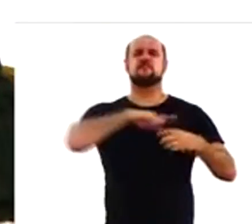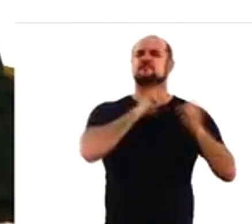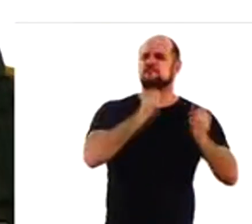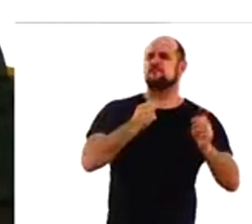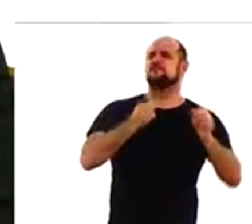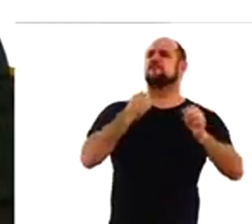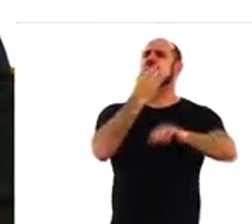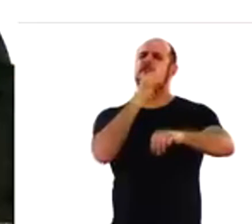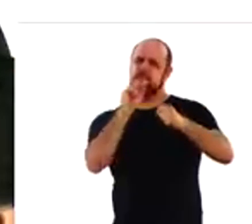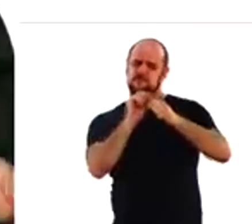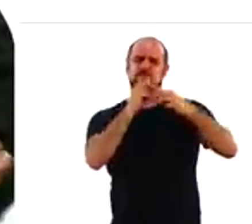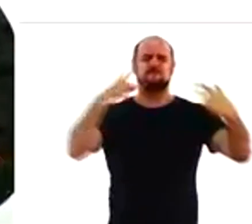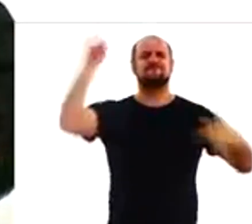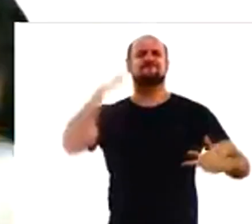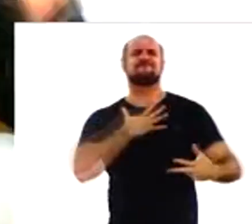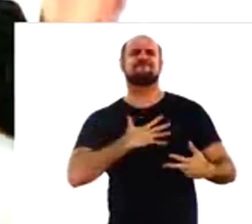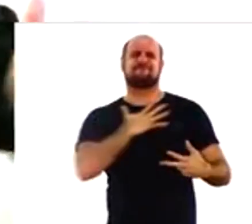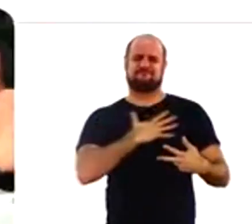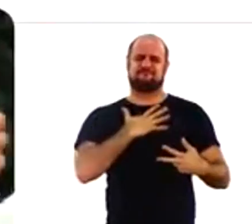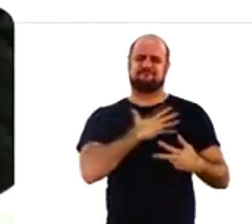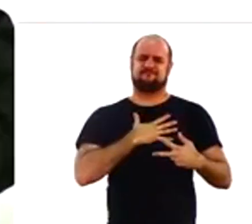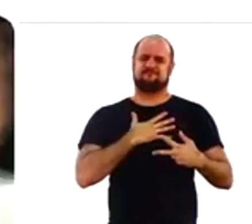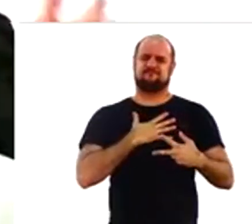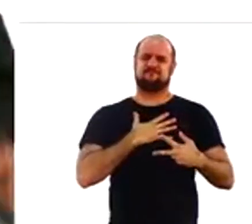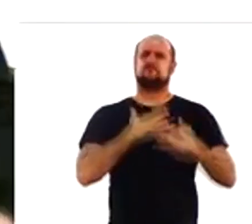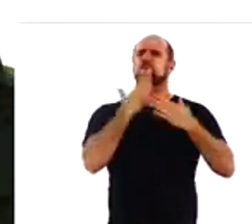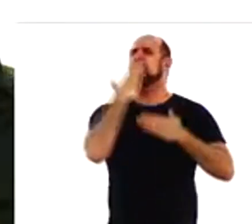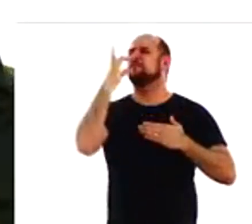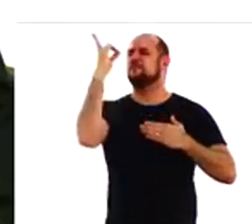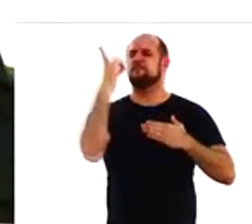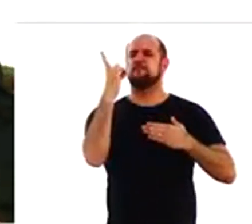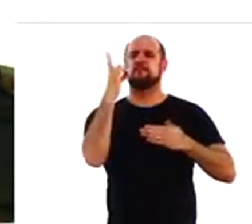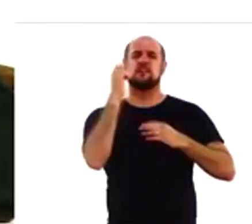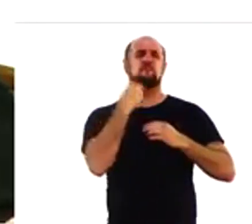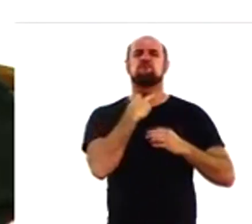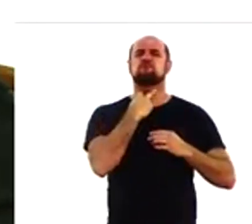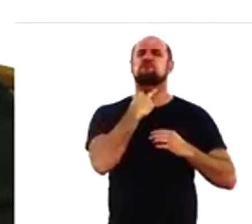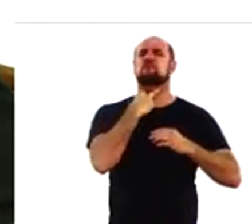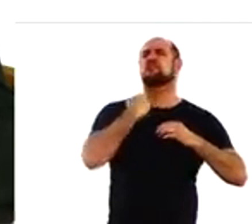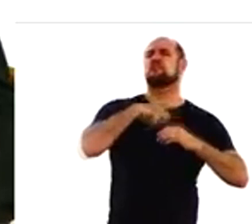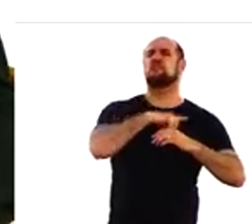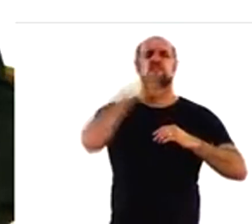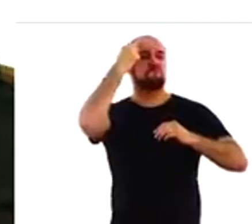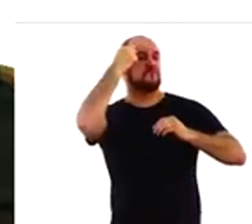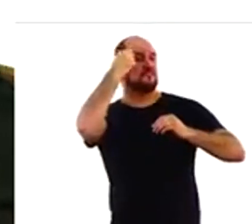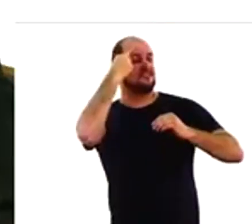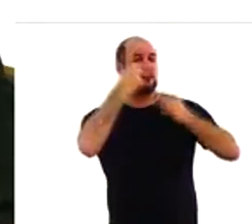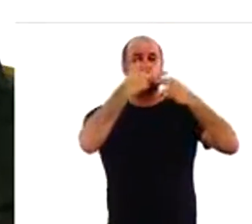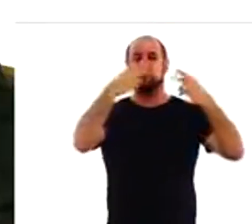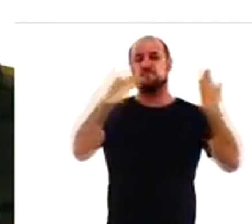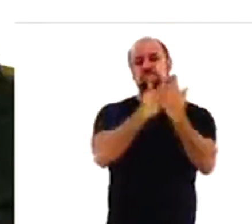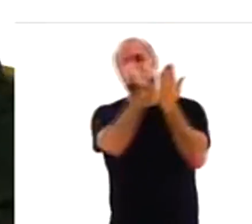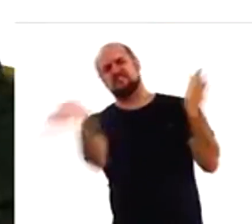Senhor. Senhor, não nos deixe pensar em coisas periféricas, não nos deixes à margem, Senhor, das